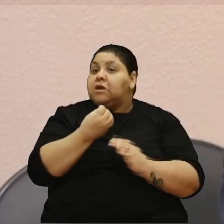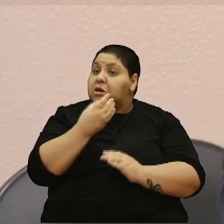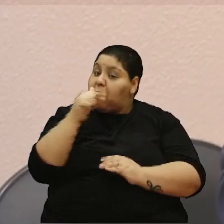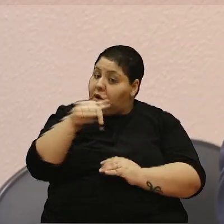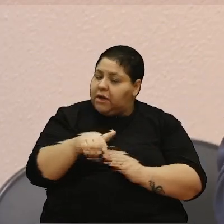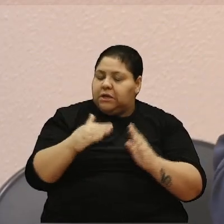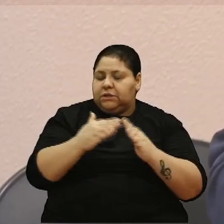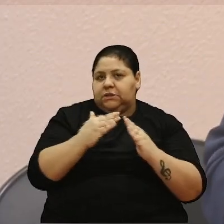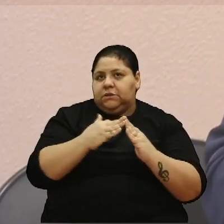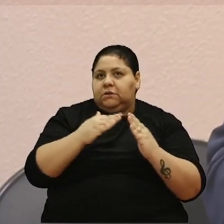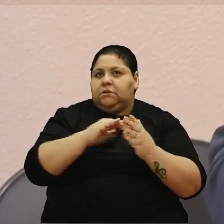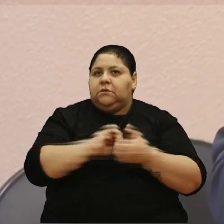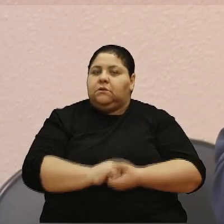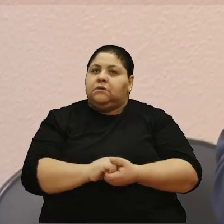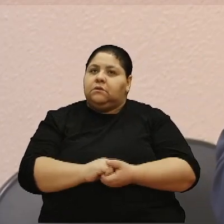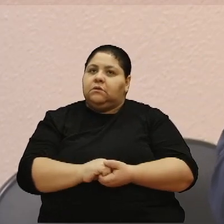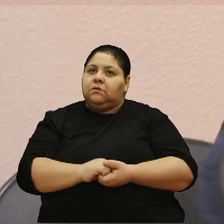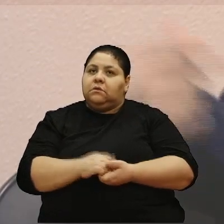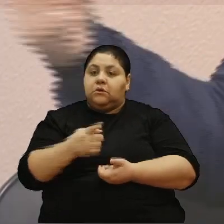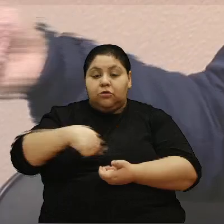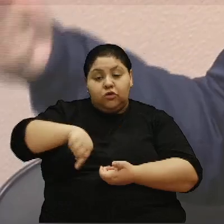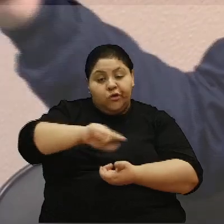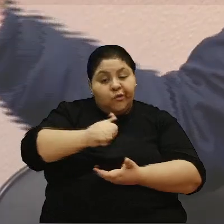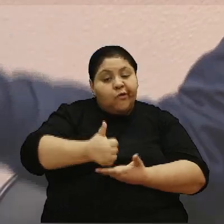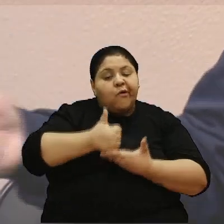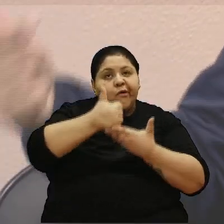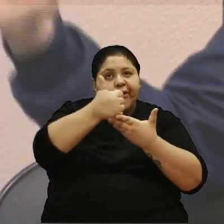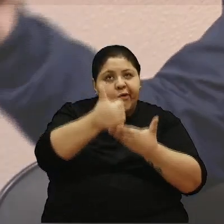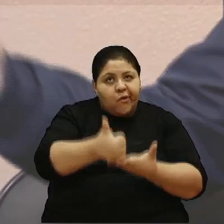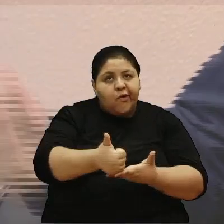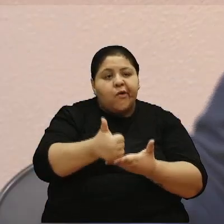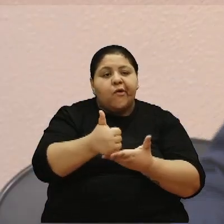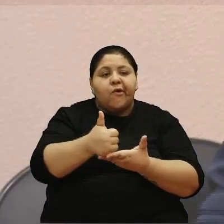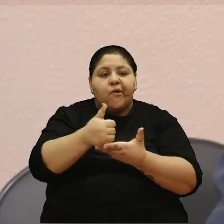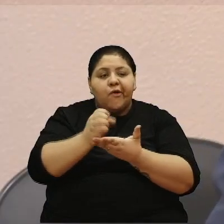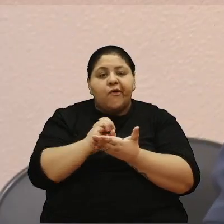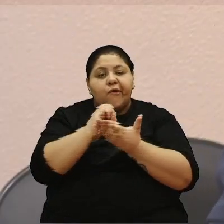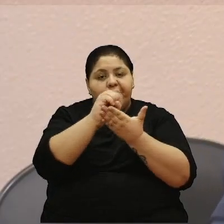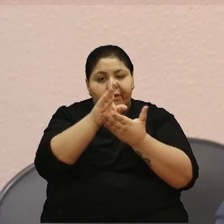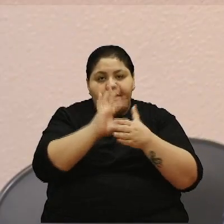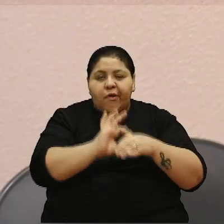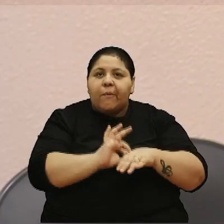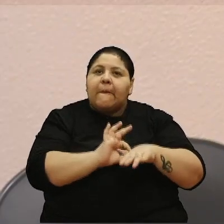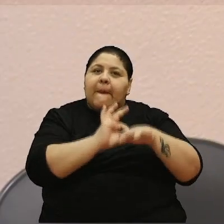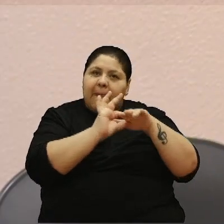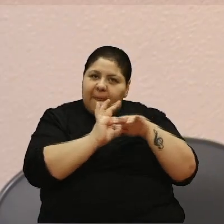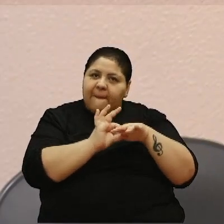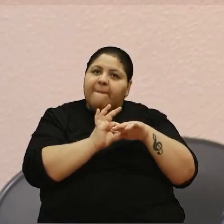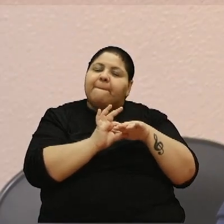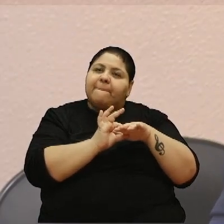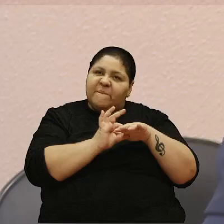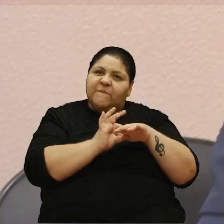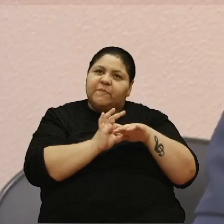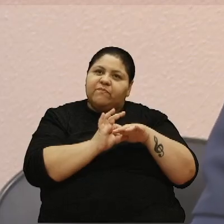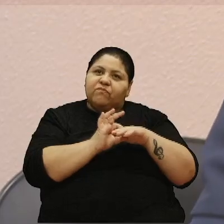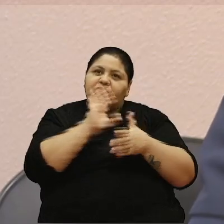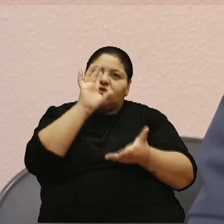veio para essa casa, para que nós apoiemos e que seja encaminhada às autoridades